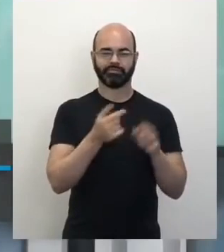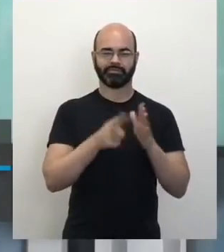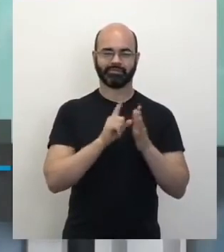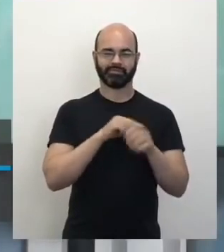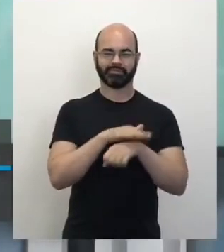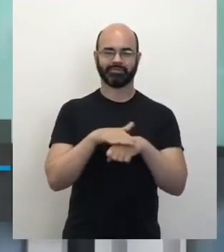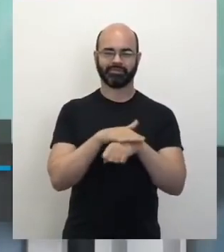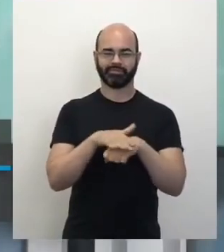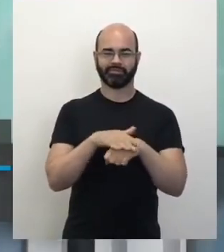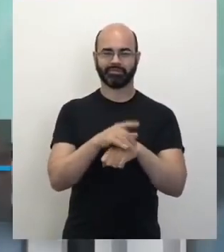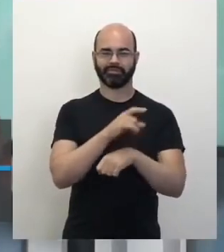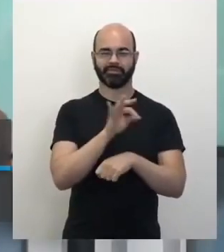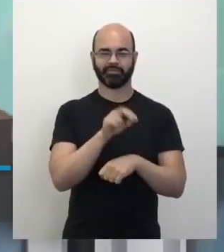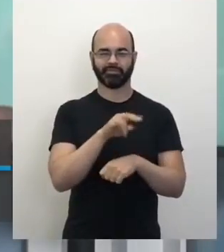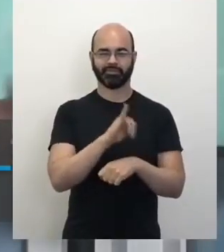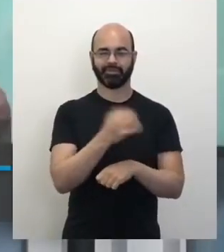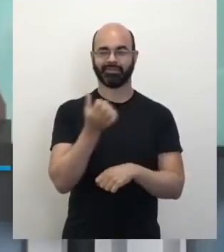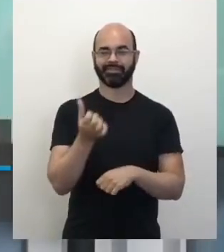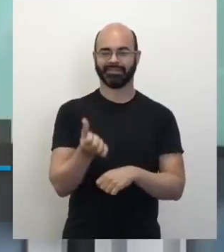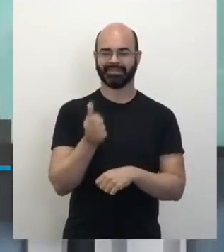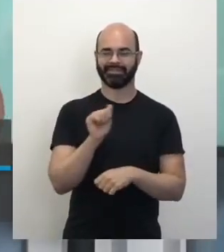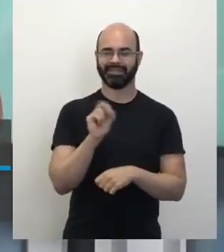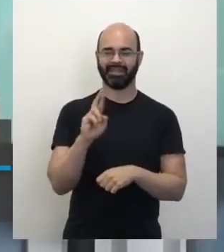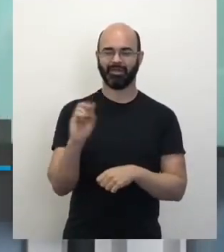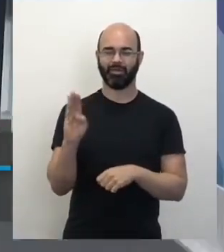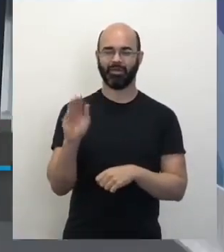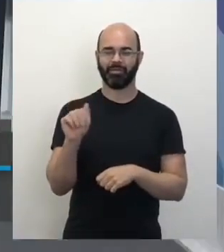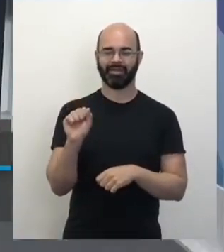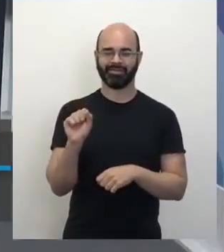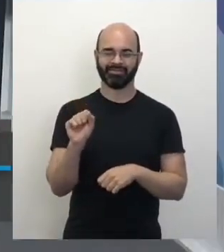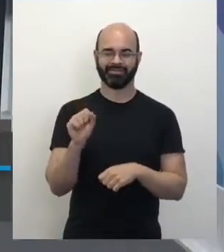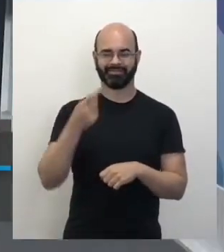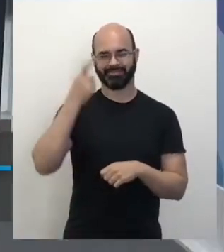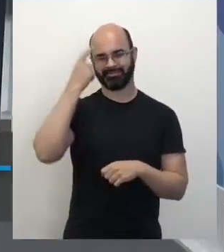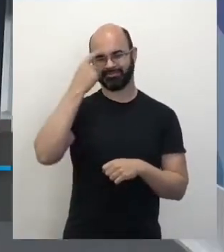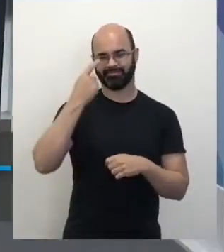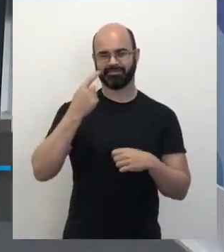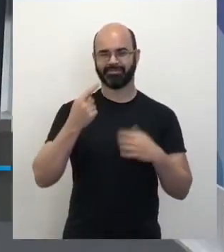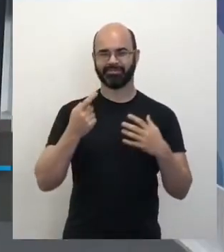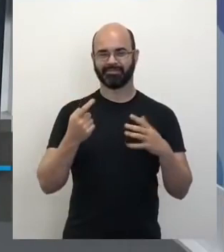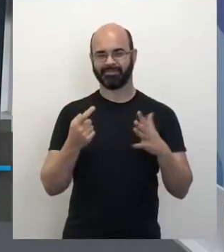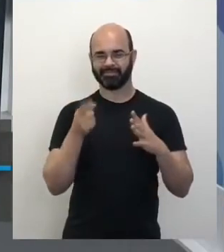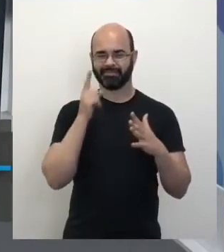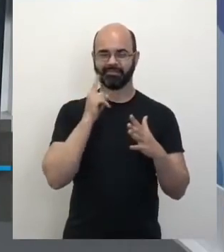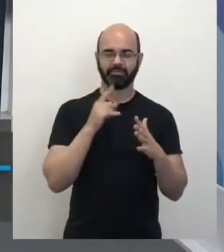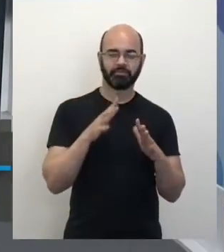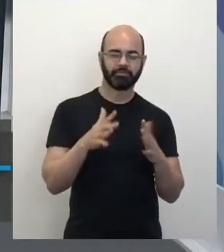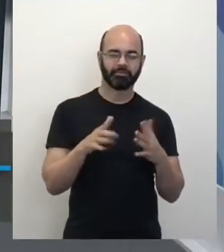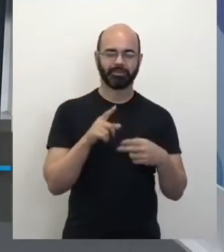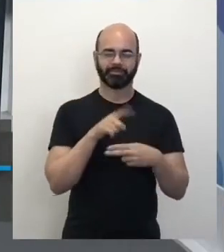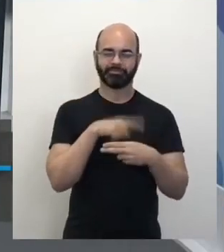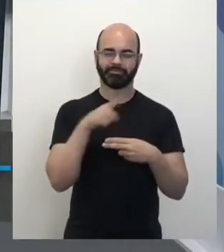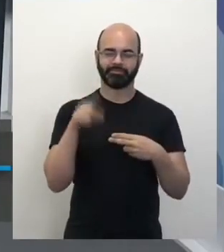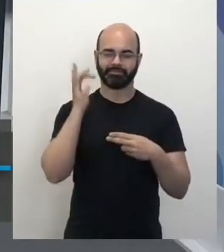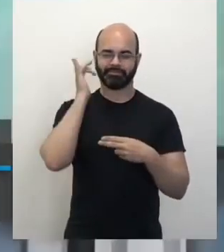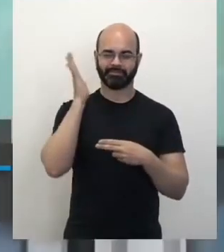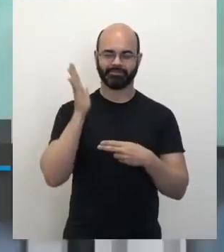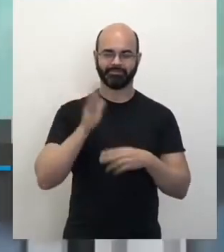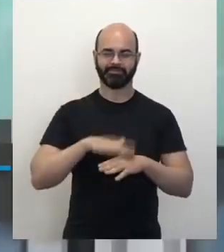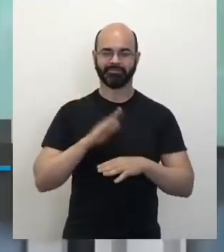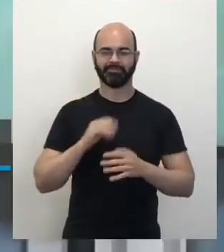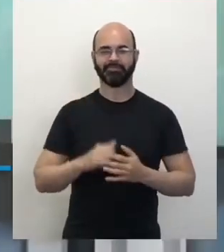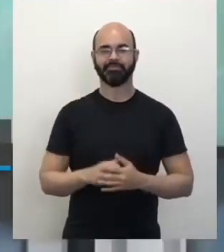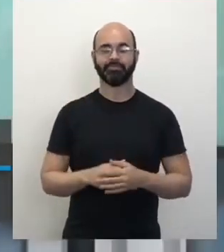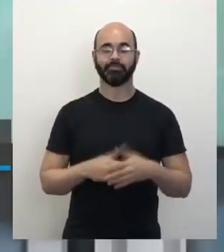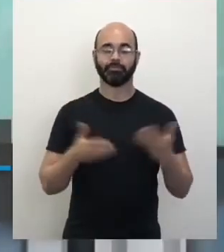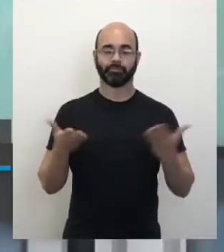colocaram, da ideia do Tony ter 6 arrobas. Você ia esquecer essa parte, você faria esse arredondamento mais fácil, Sim, né? Exatamente. Então, hoje a